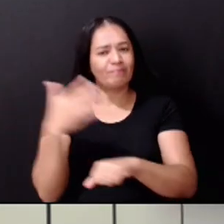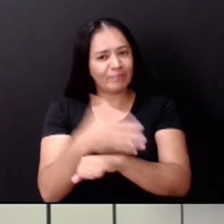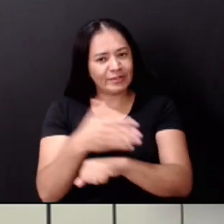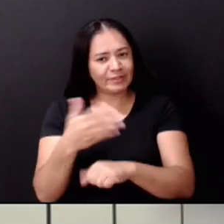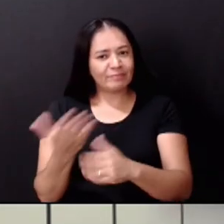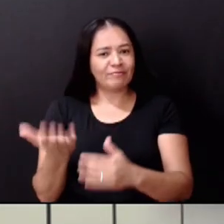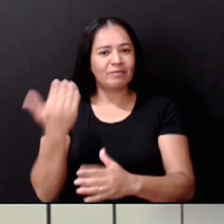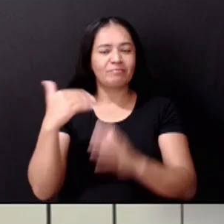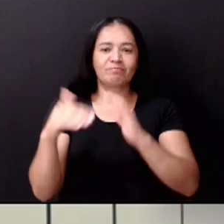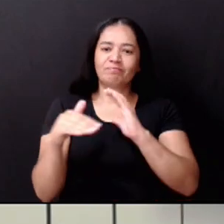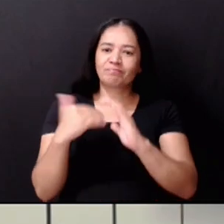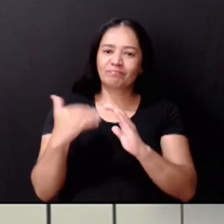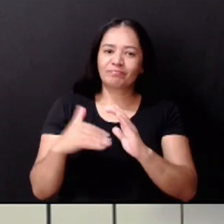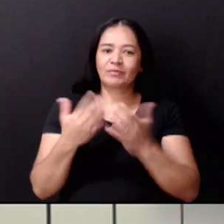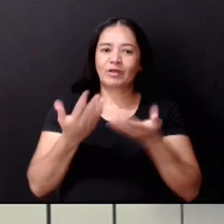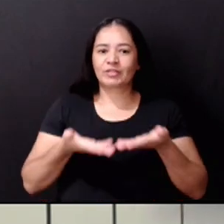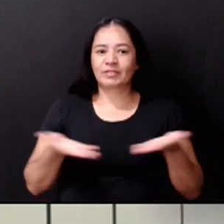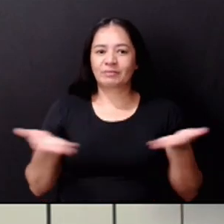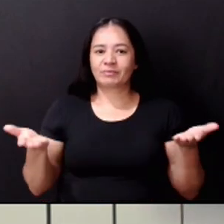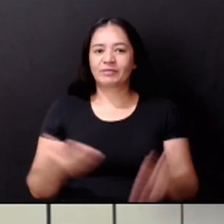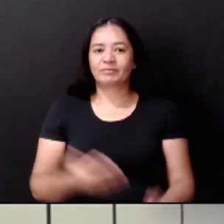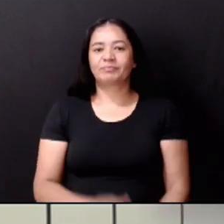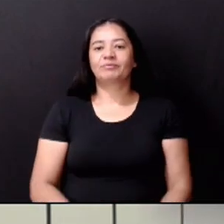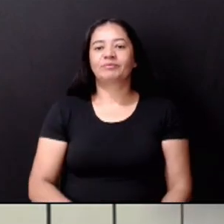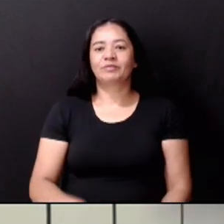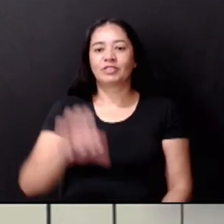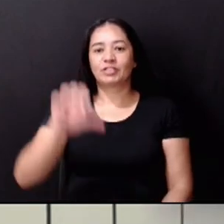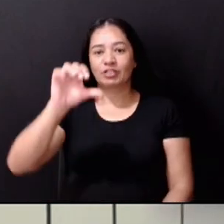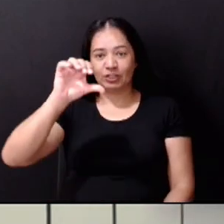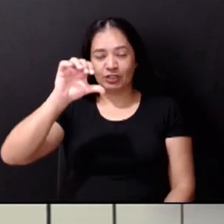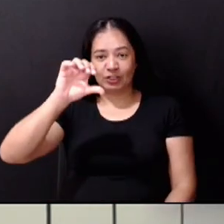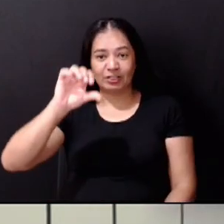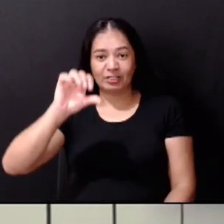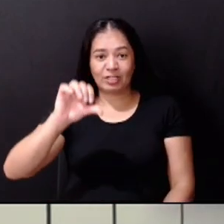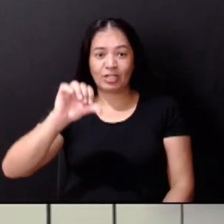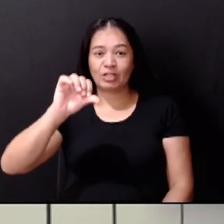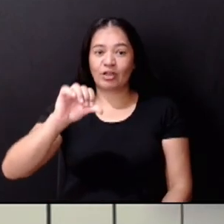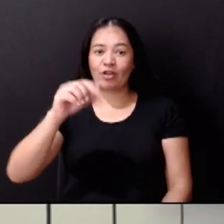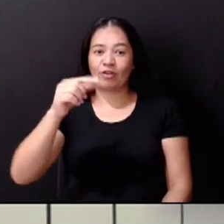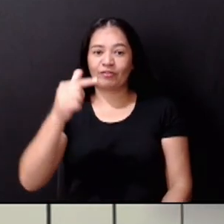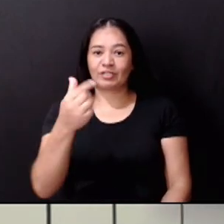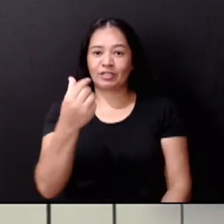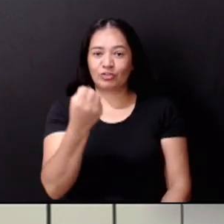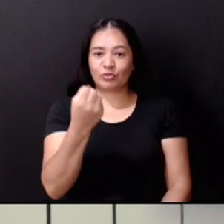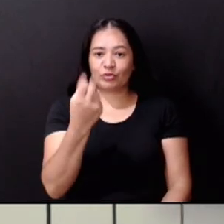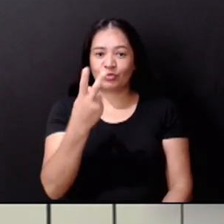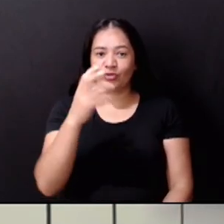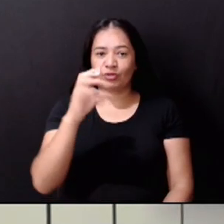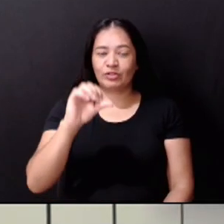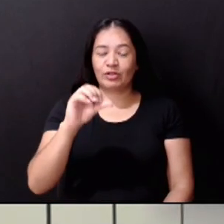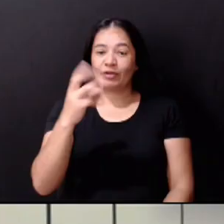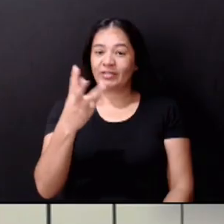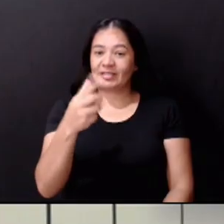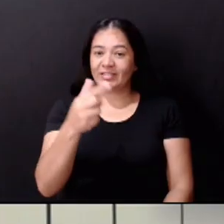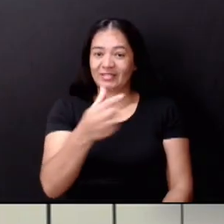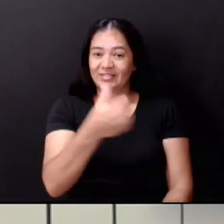número do nosso WhatsApp. 19 é o nosso DDD. Para você que é de Campinas e região, pode ir direto